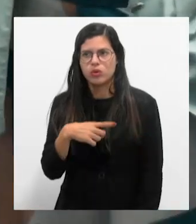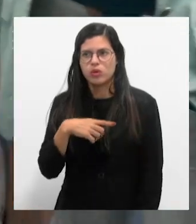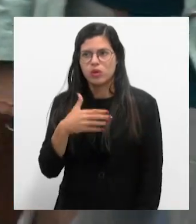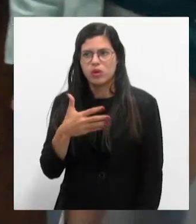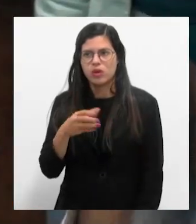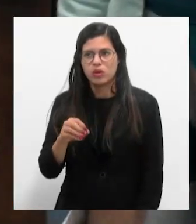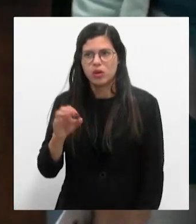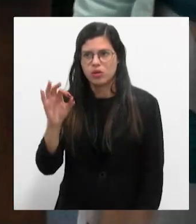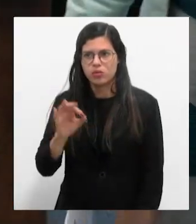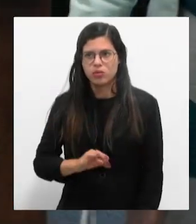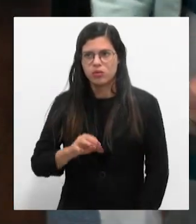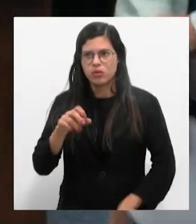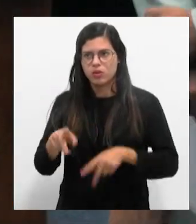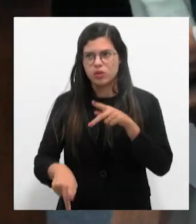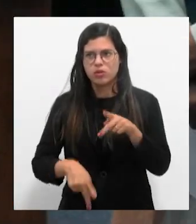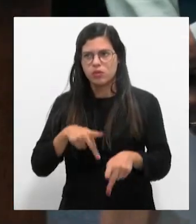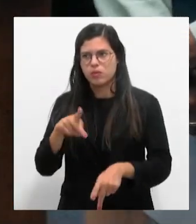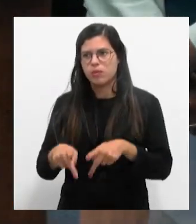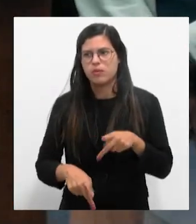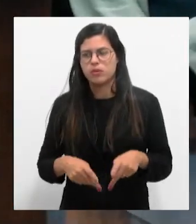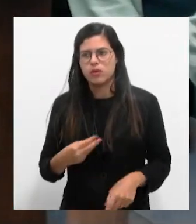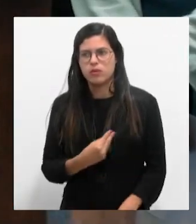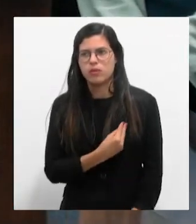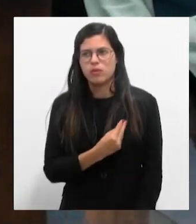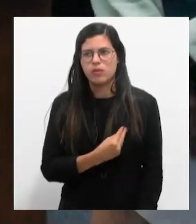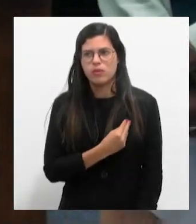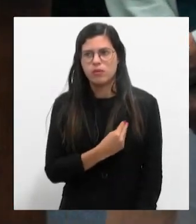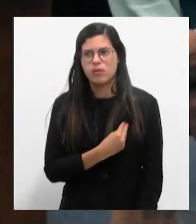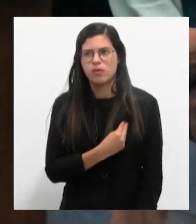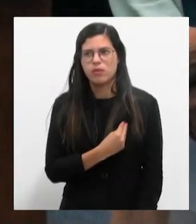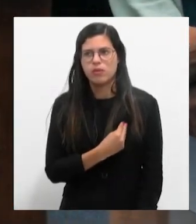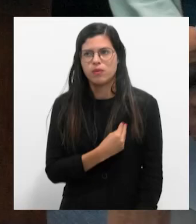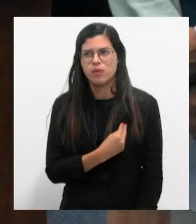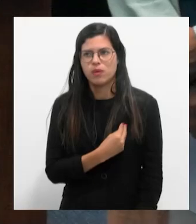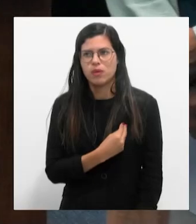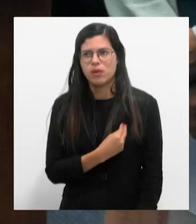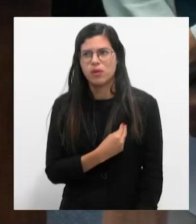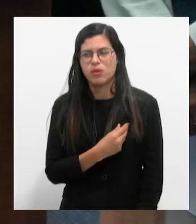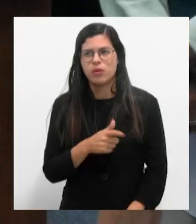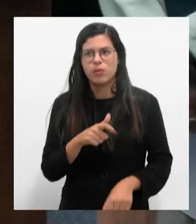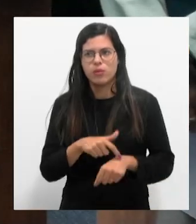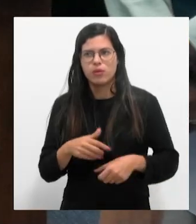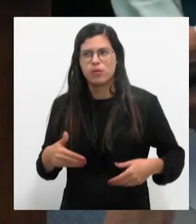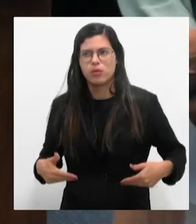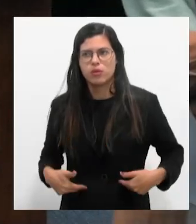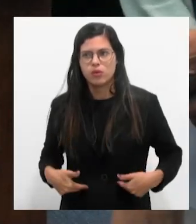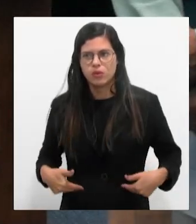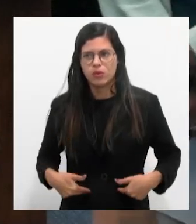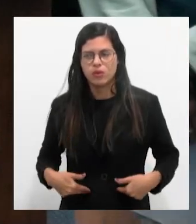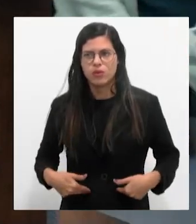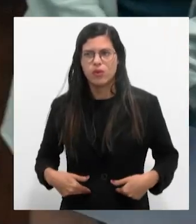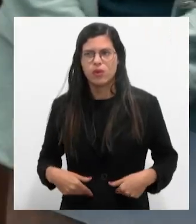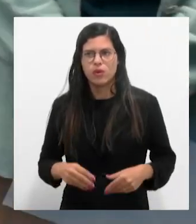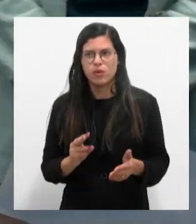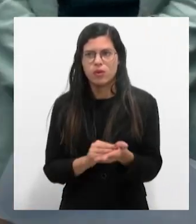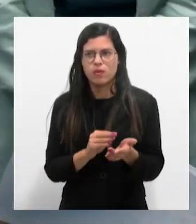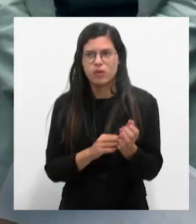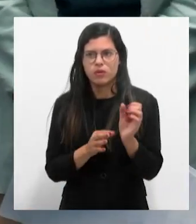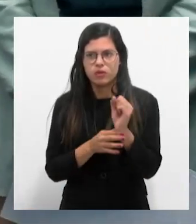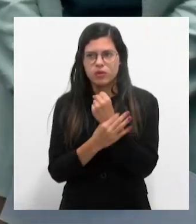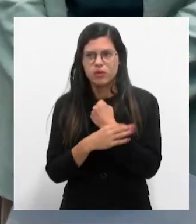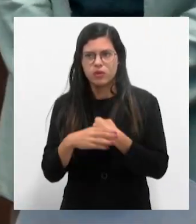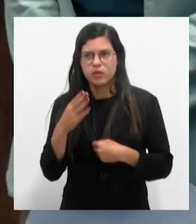10% da sua população vivendo em condições de fome e insegurança alimentar.